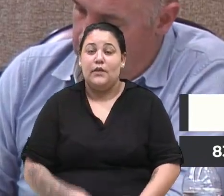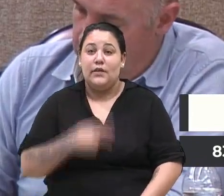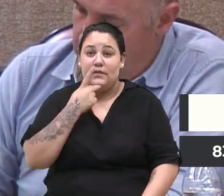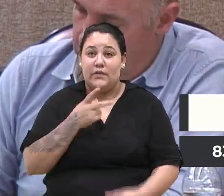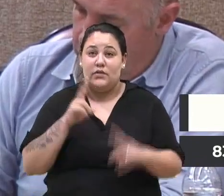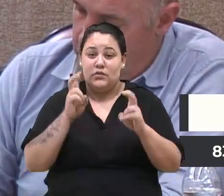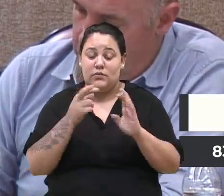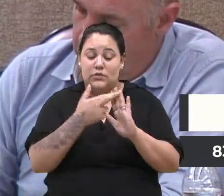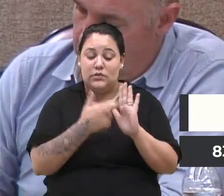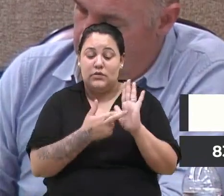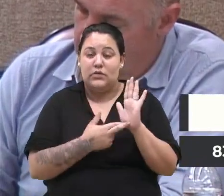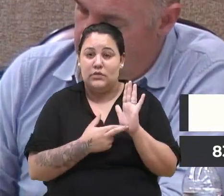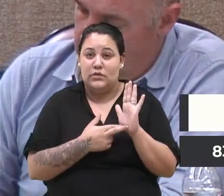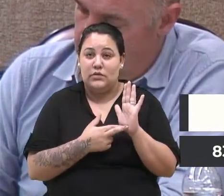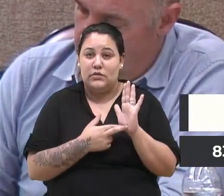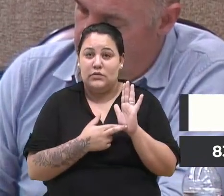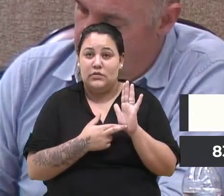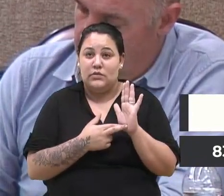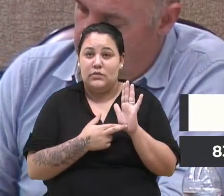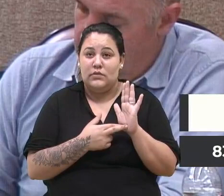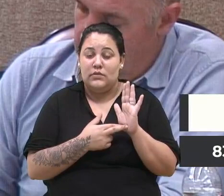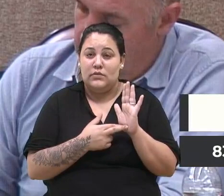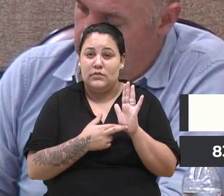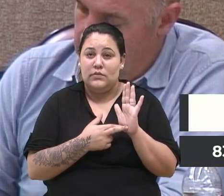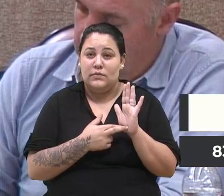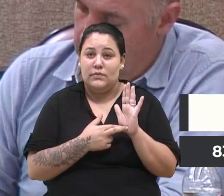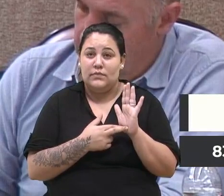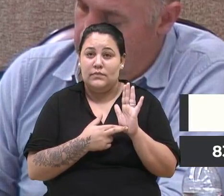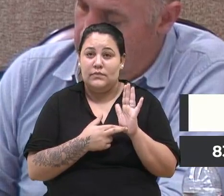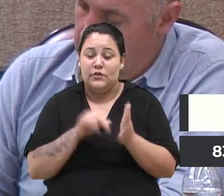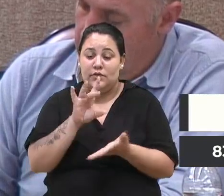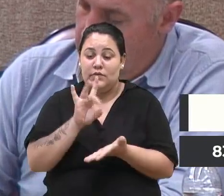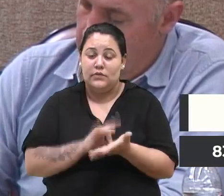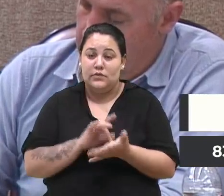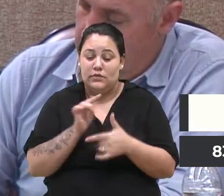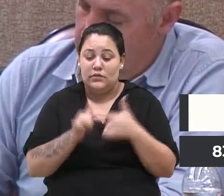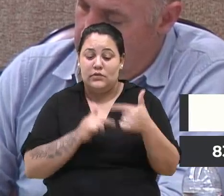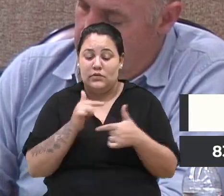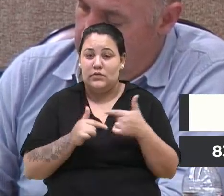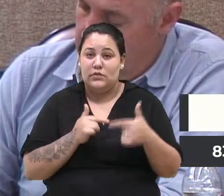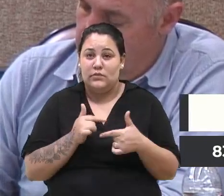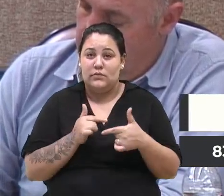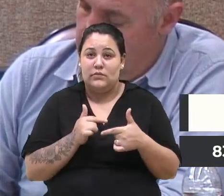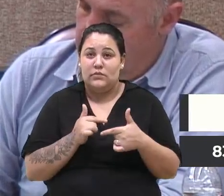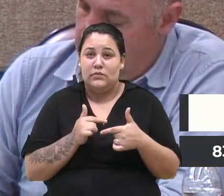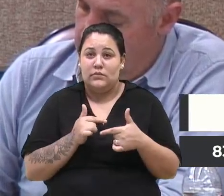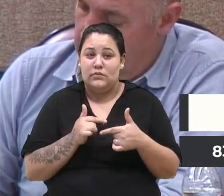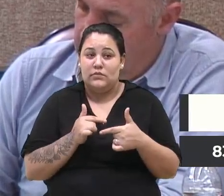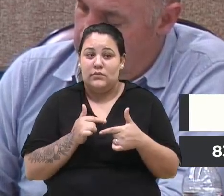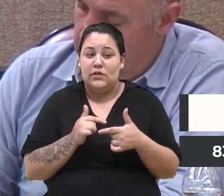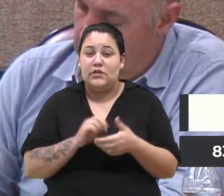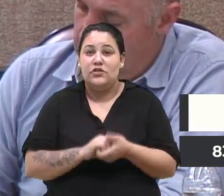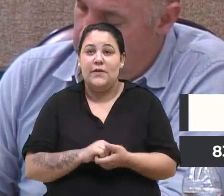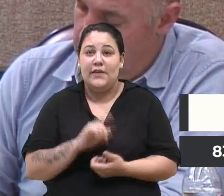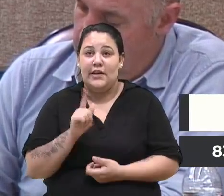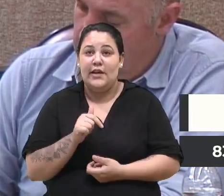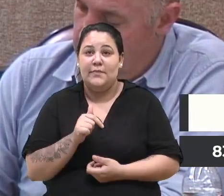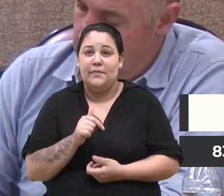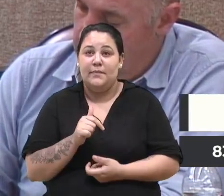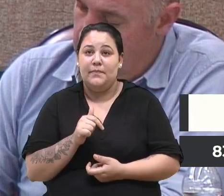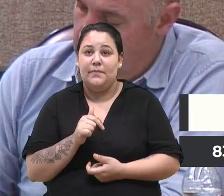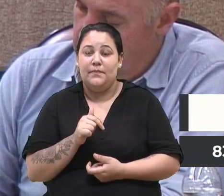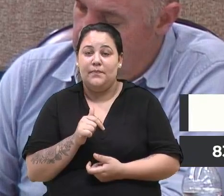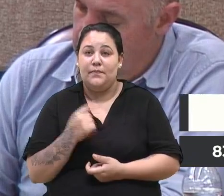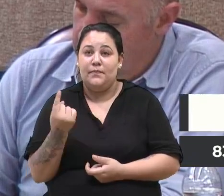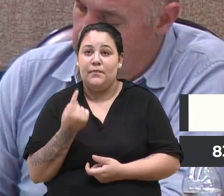para exploração e execução de serviço público de transporte individual de passageiros em